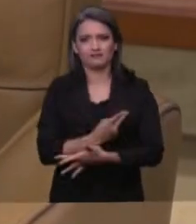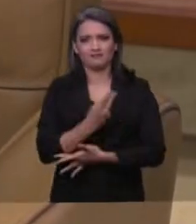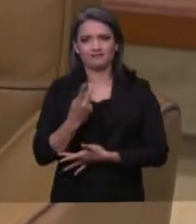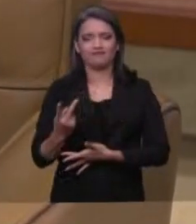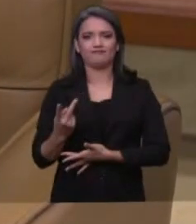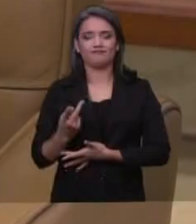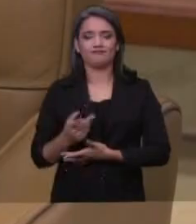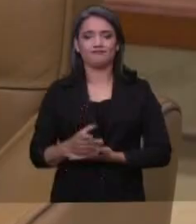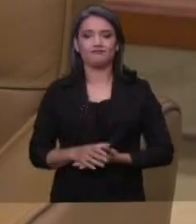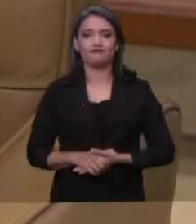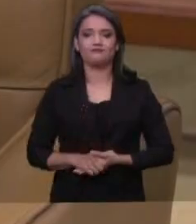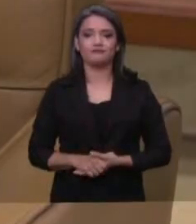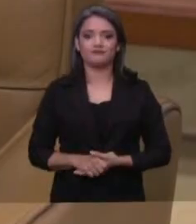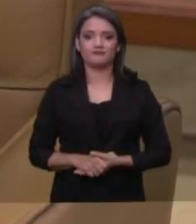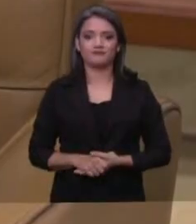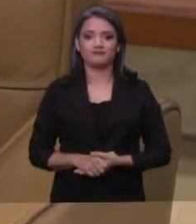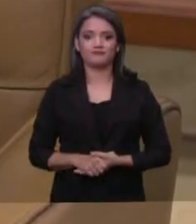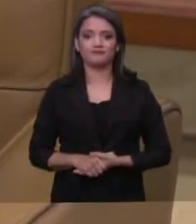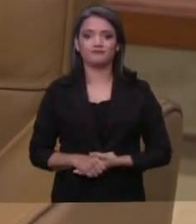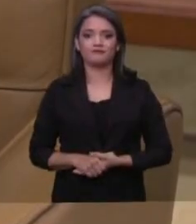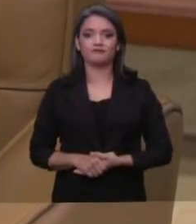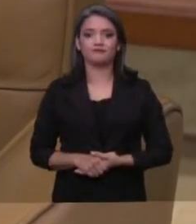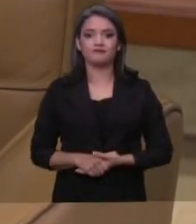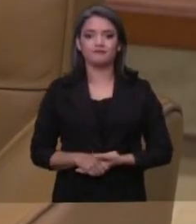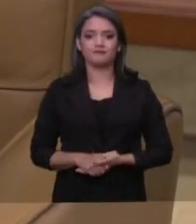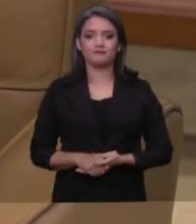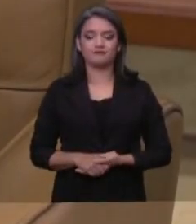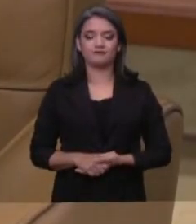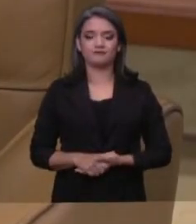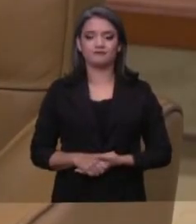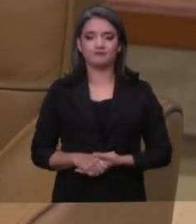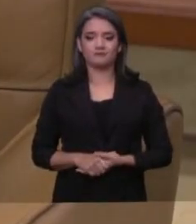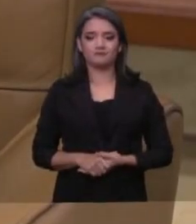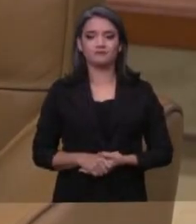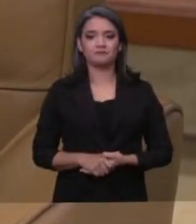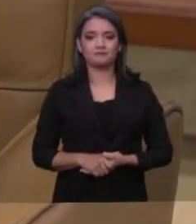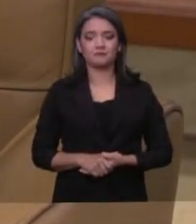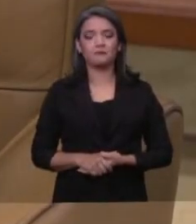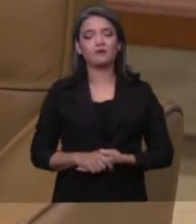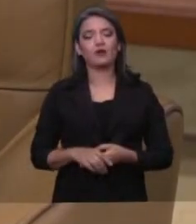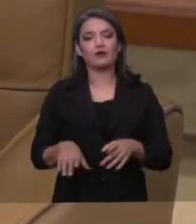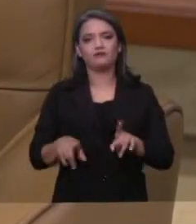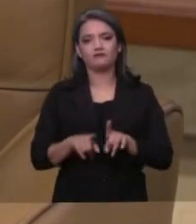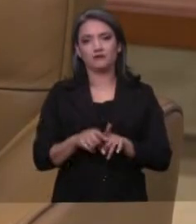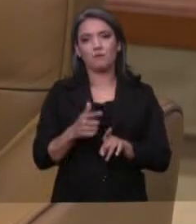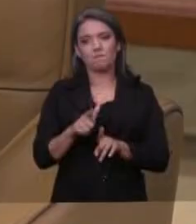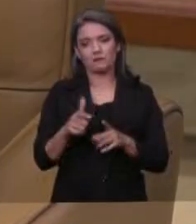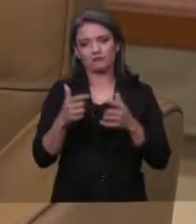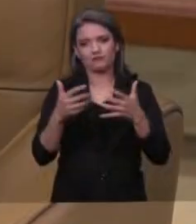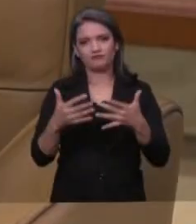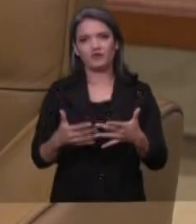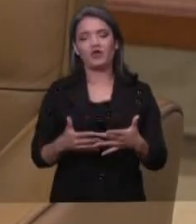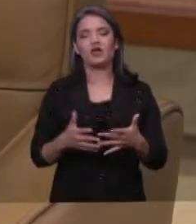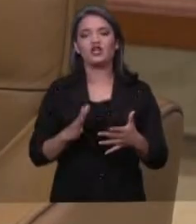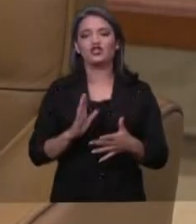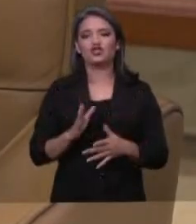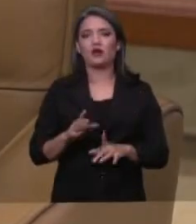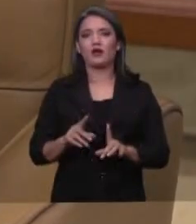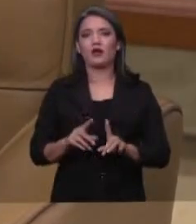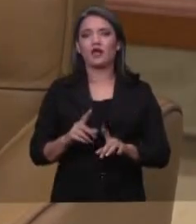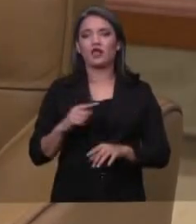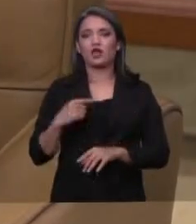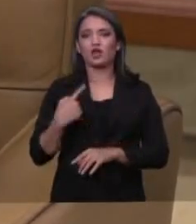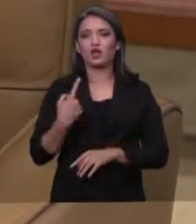Felizmente, nós estamos aqui, esse aspecto também já foi destacado, nós estamos